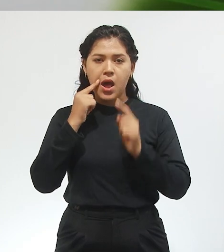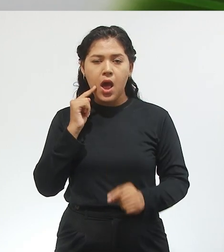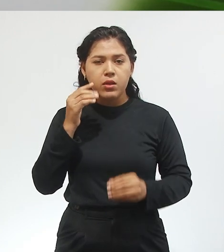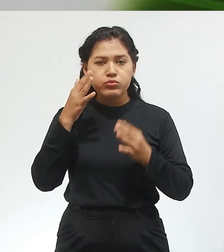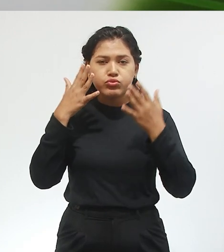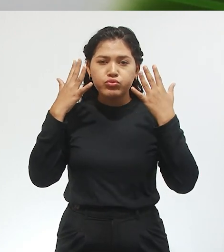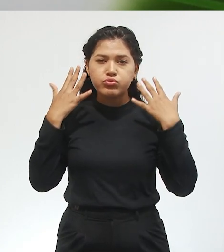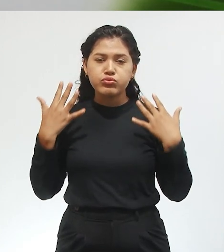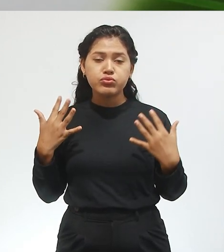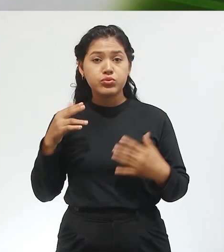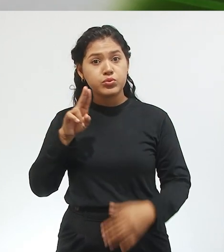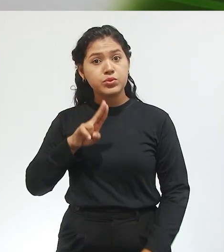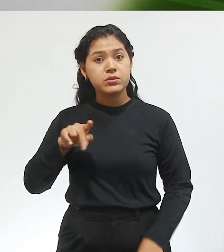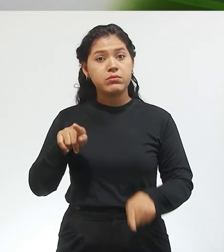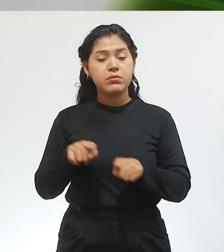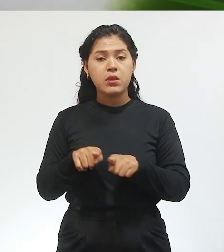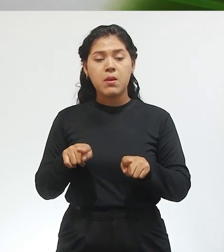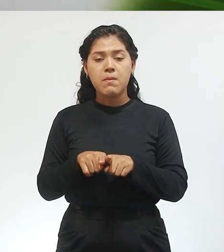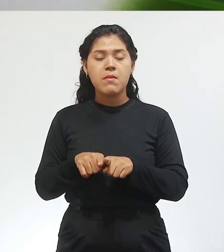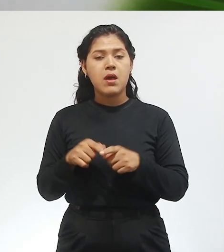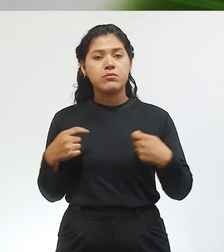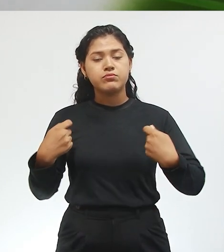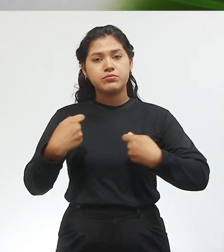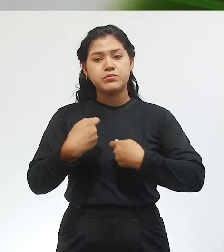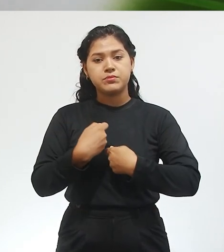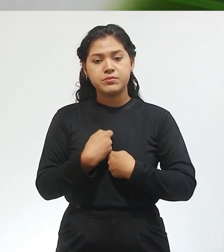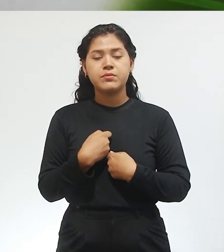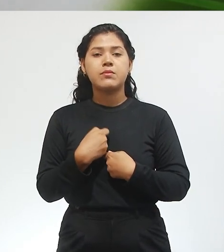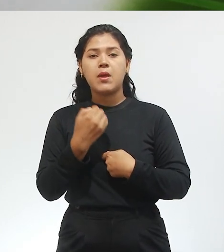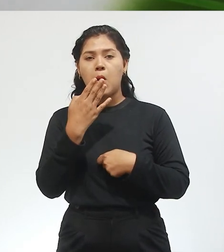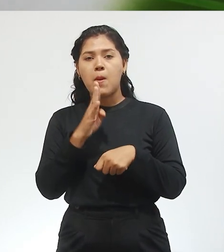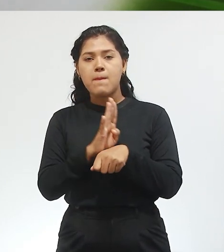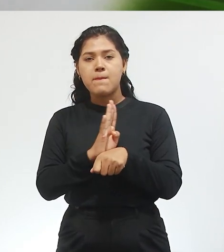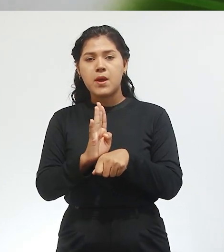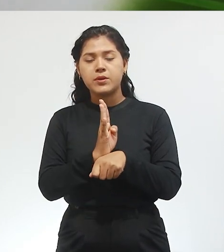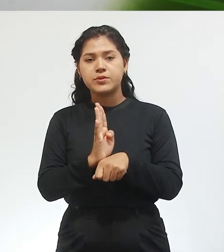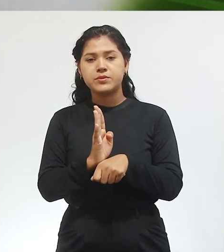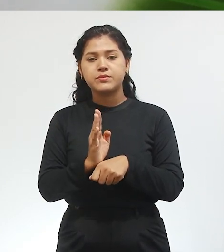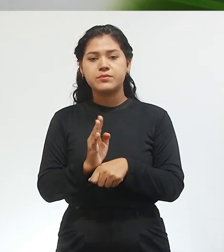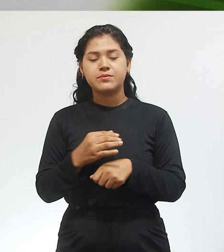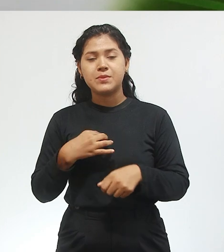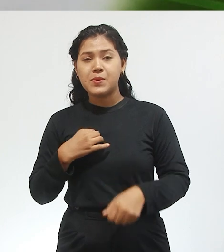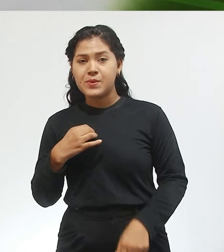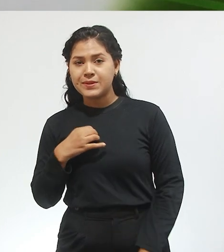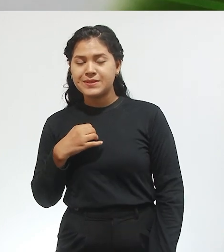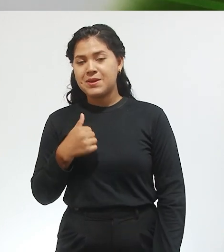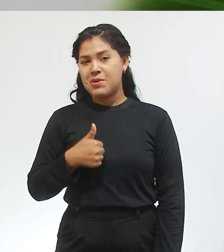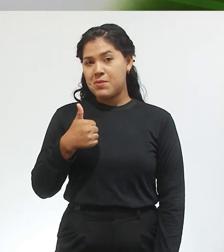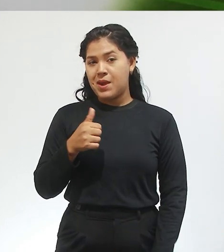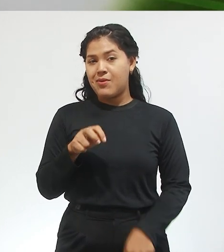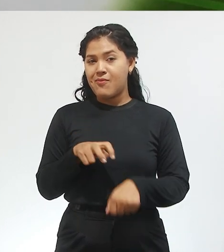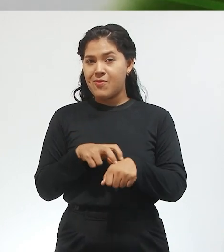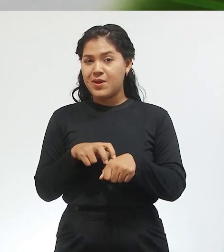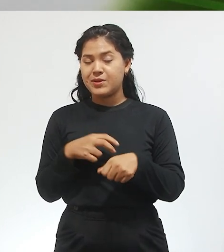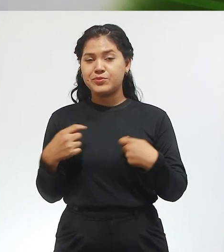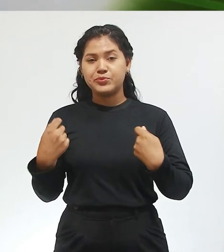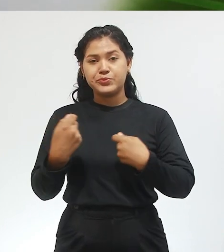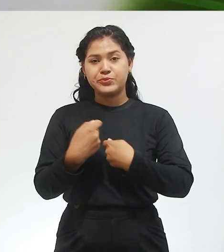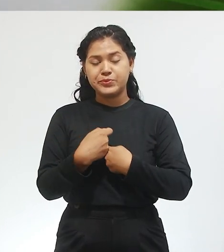douradas, estou trajando um terno bege, uma camisa blusinha, né? Uma blusinha verde,